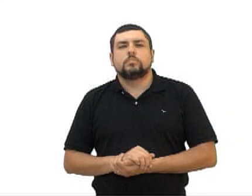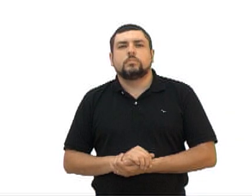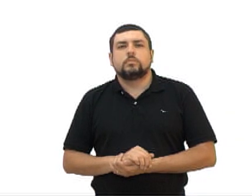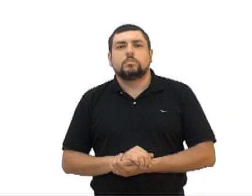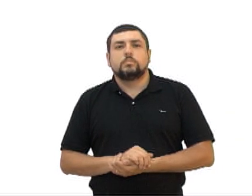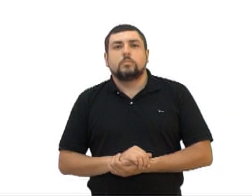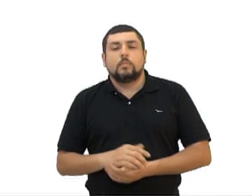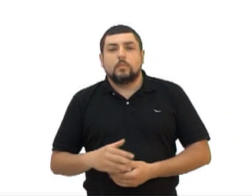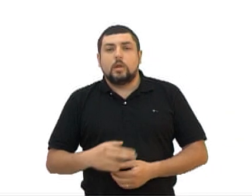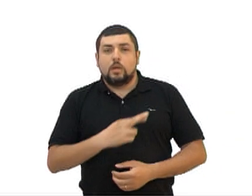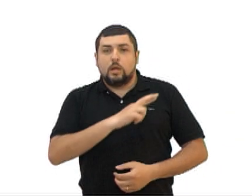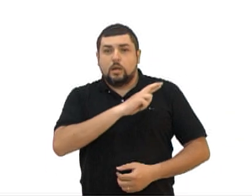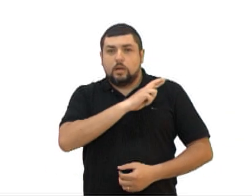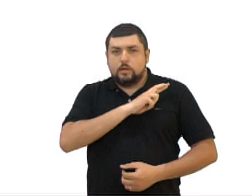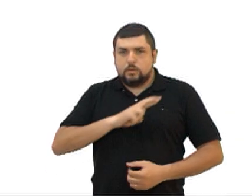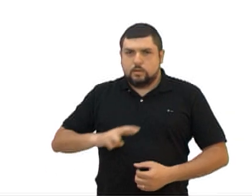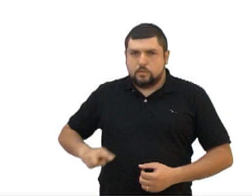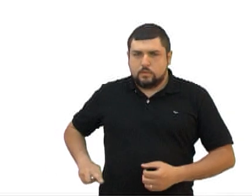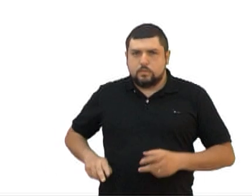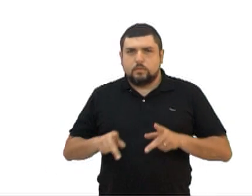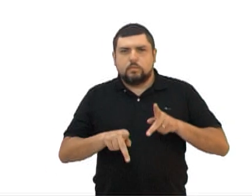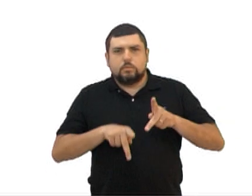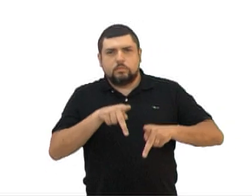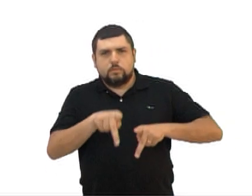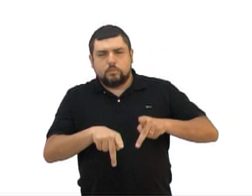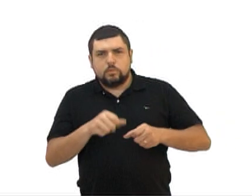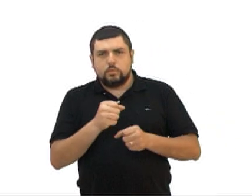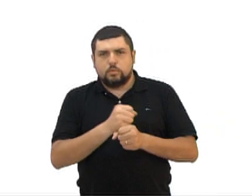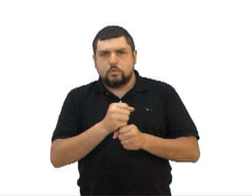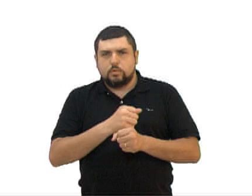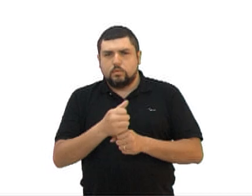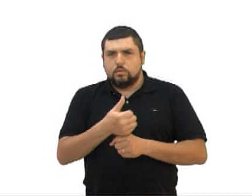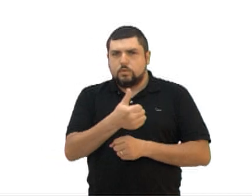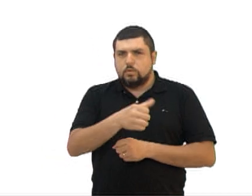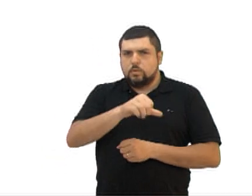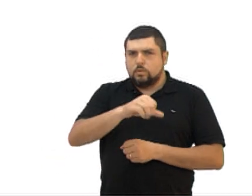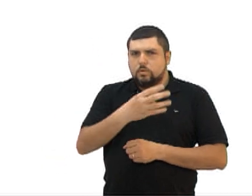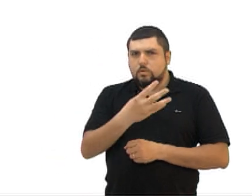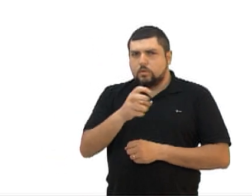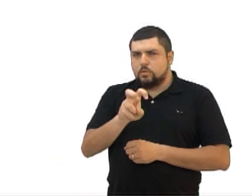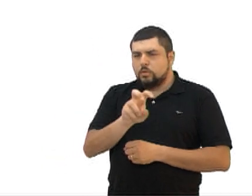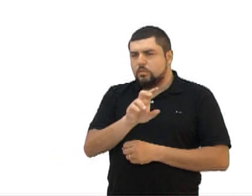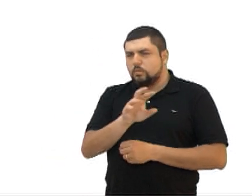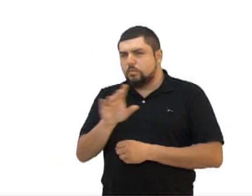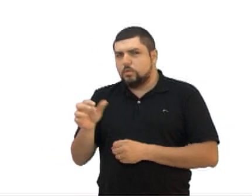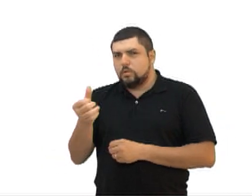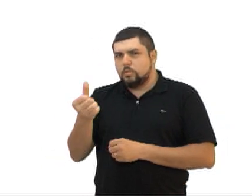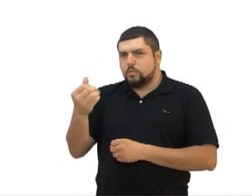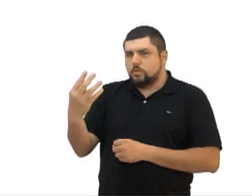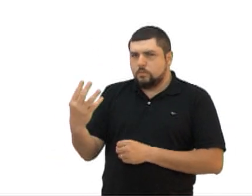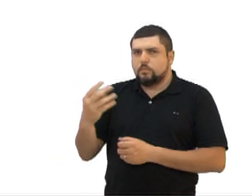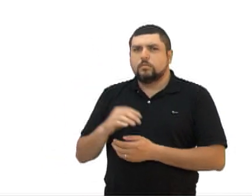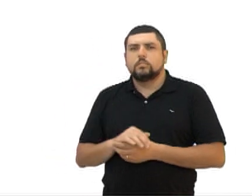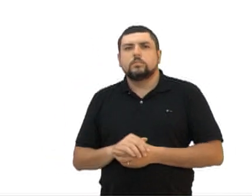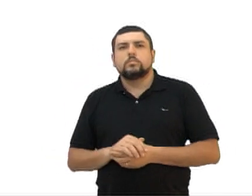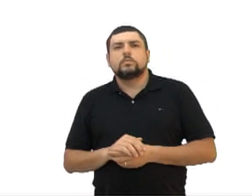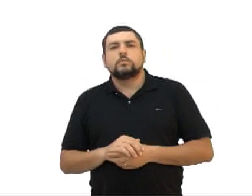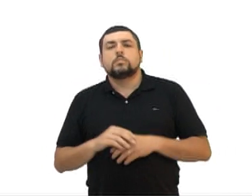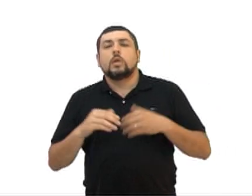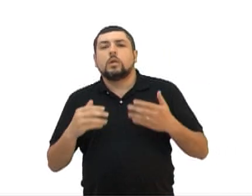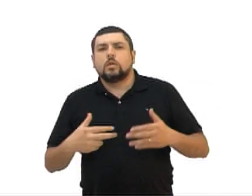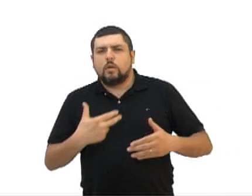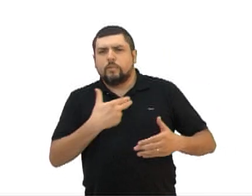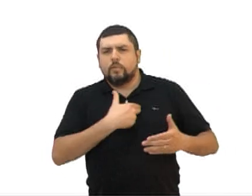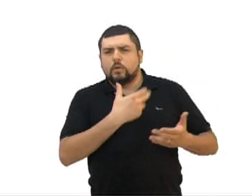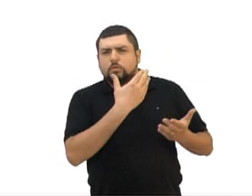República Populista, que vai de 45 a 64. Então, Vargas é deposto em 45, são convocadas novas eleições e aí a